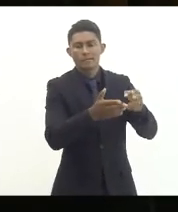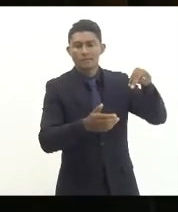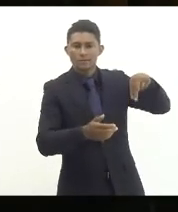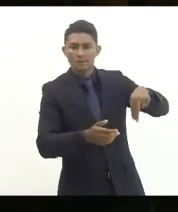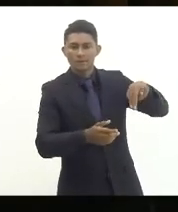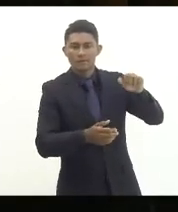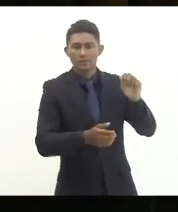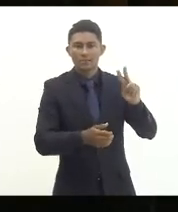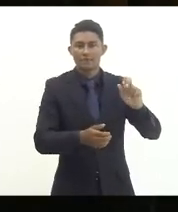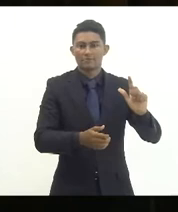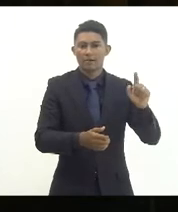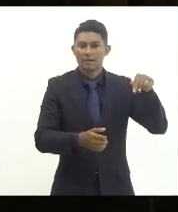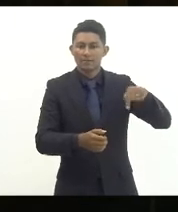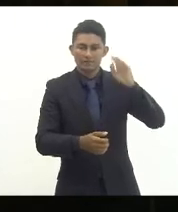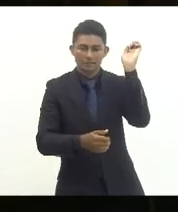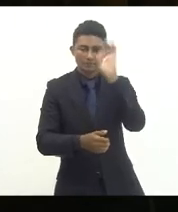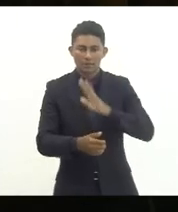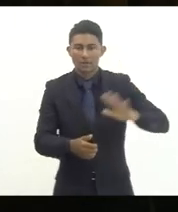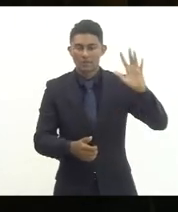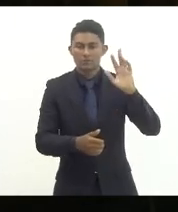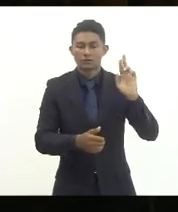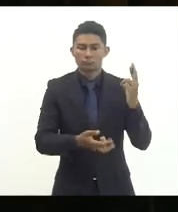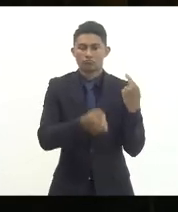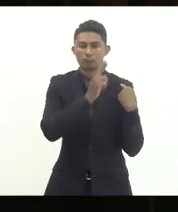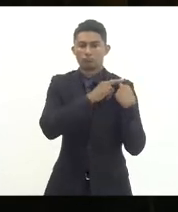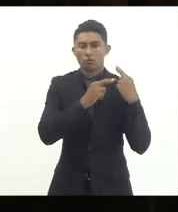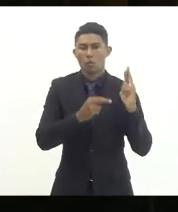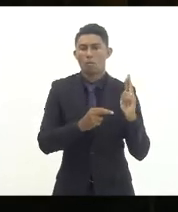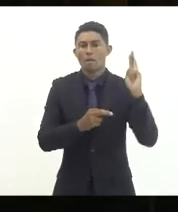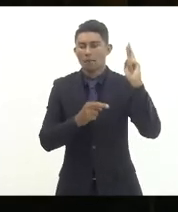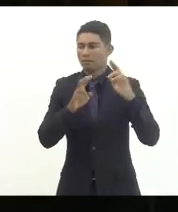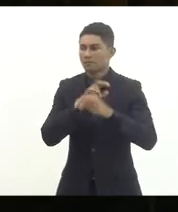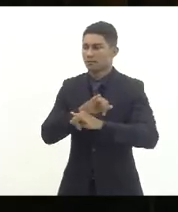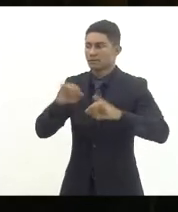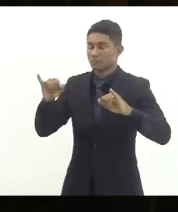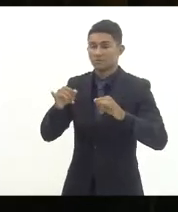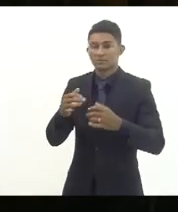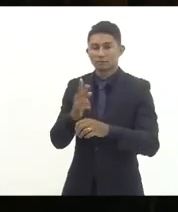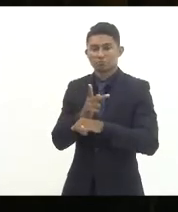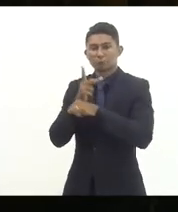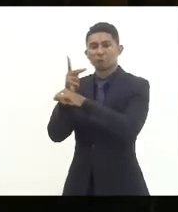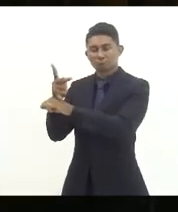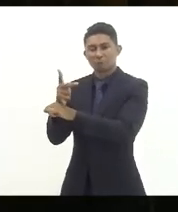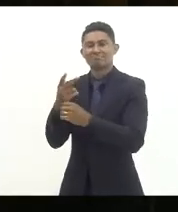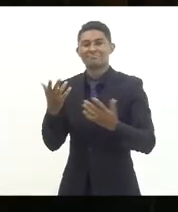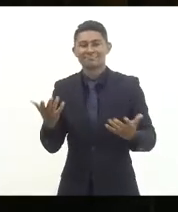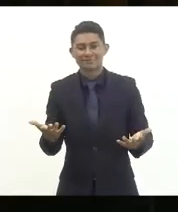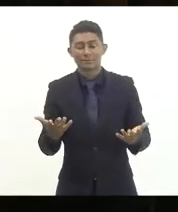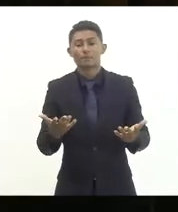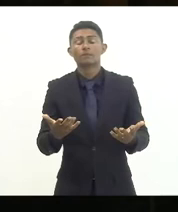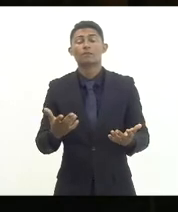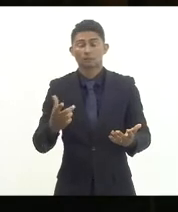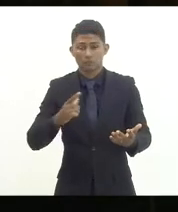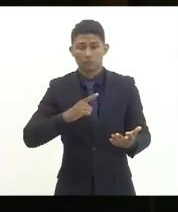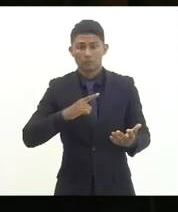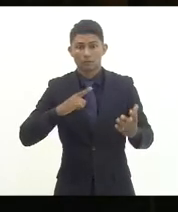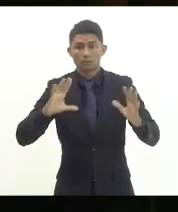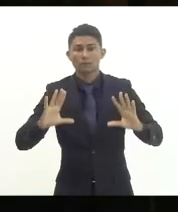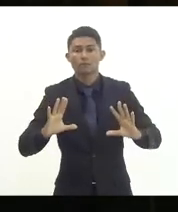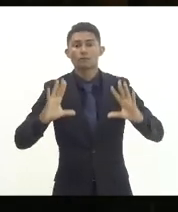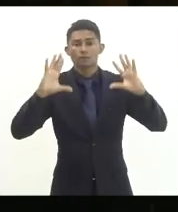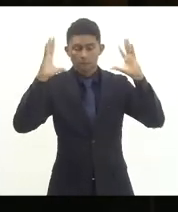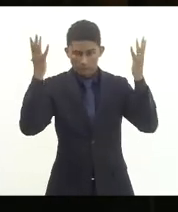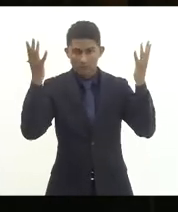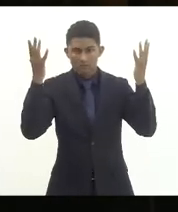do comandante da Marinha por esta distinção, levando ao seu conhecimento que a cerimônia de imposição da